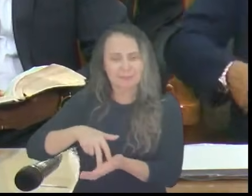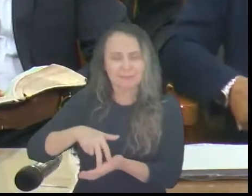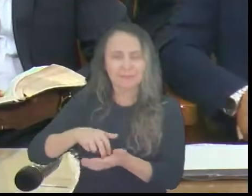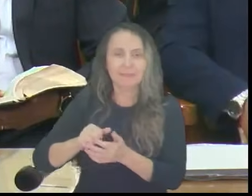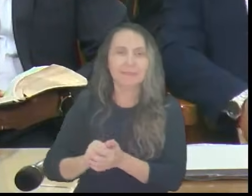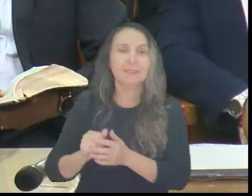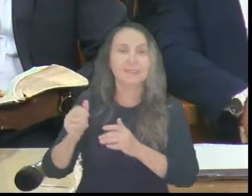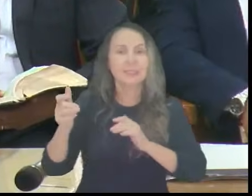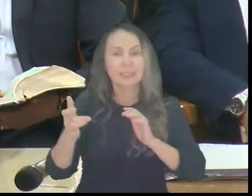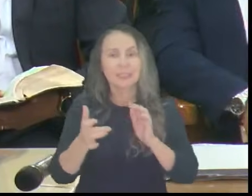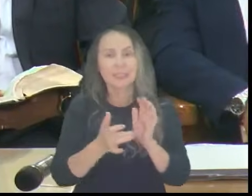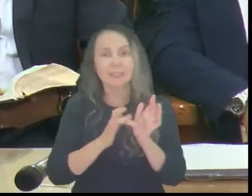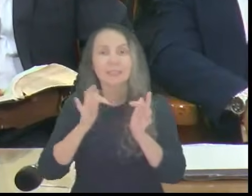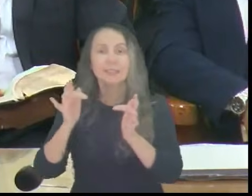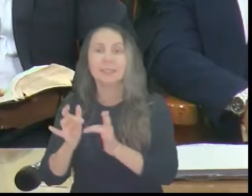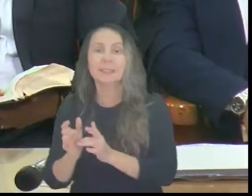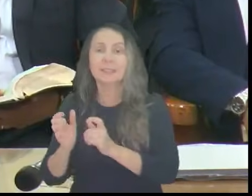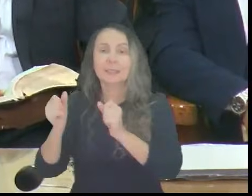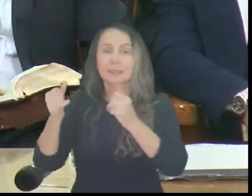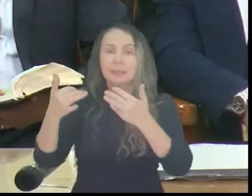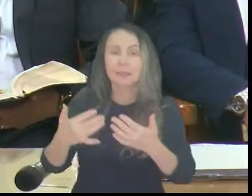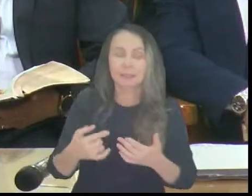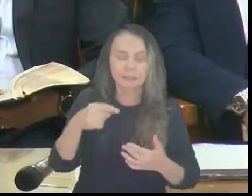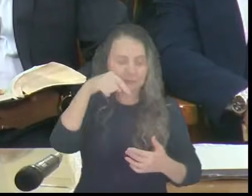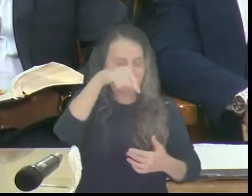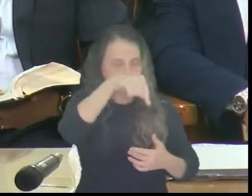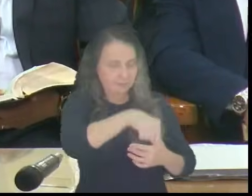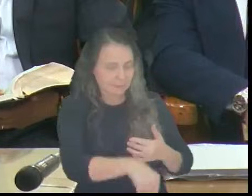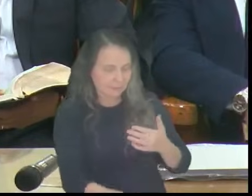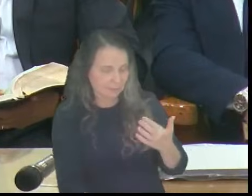Jesus disse: as portas do inferno não